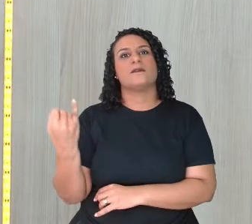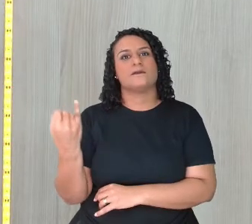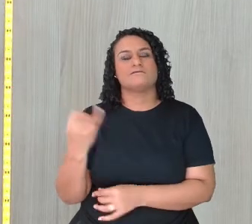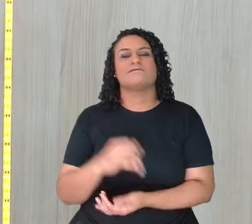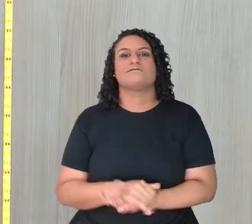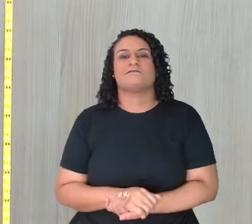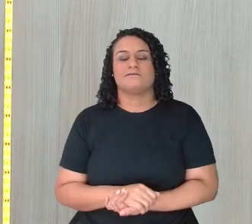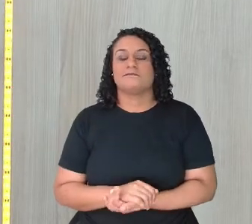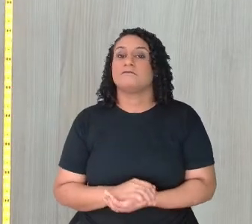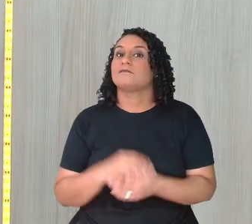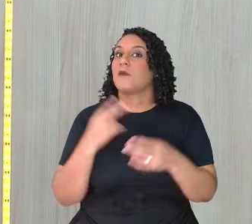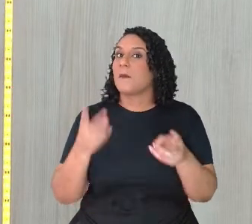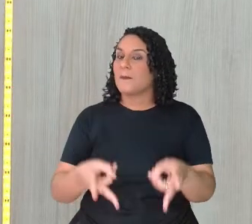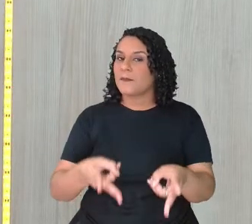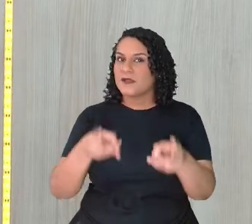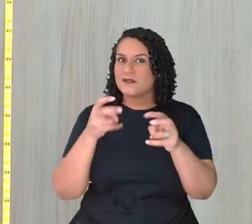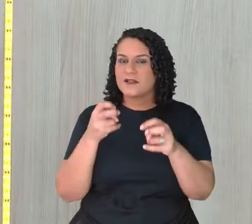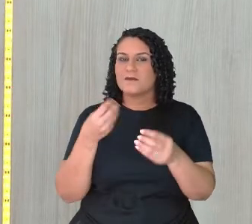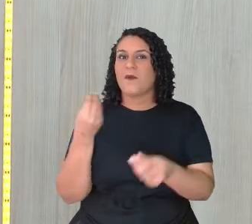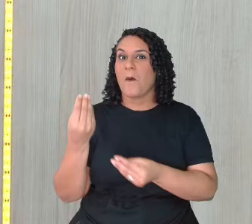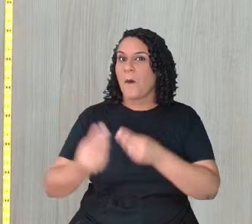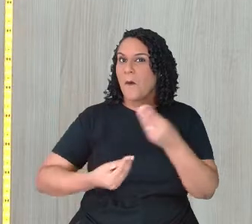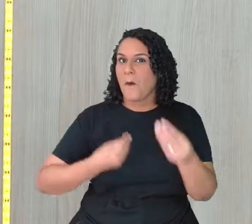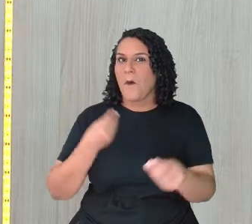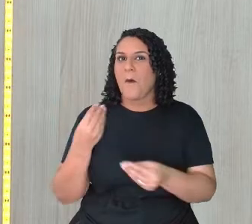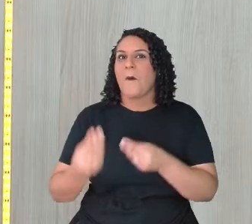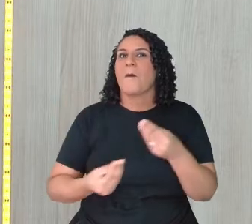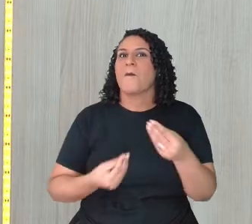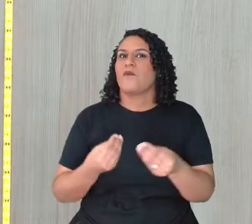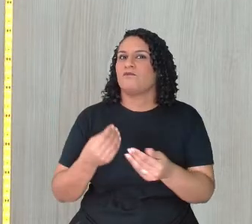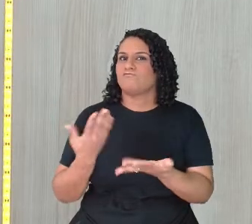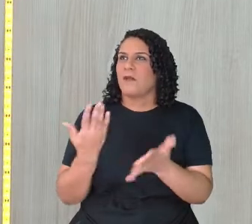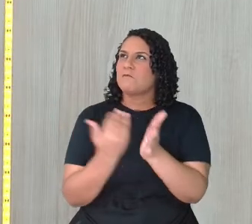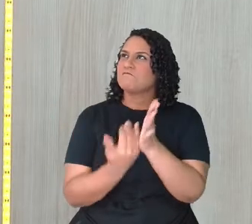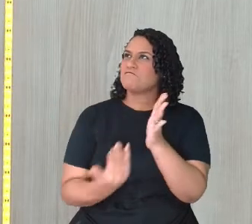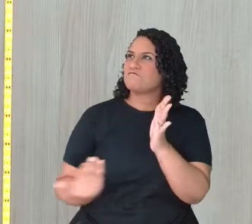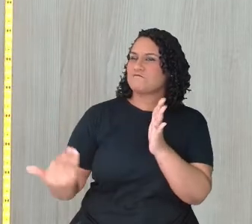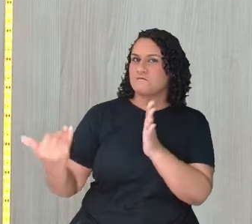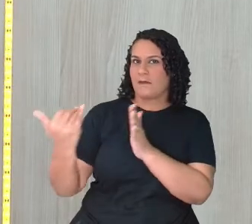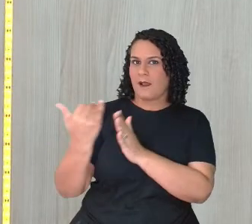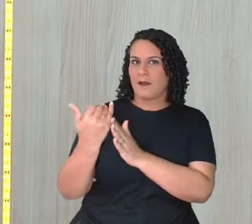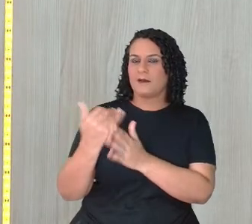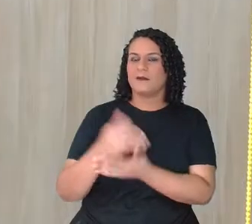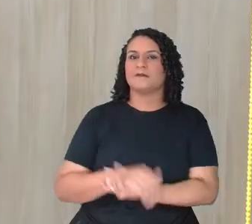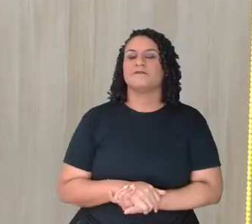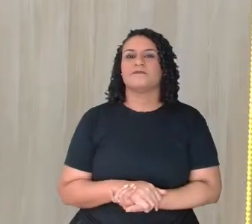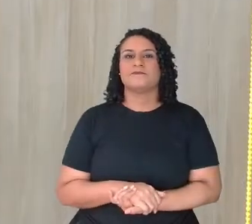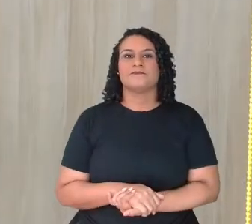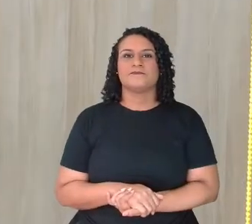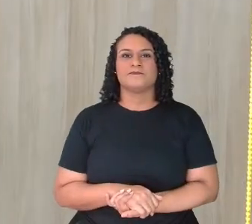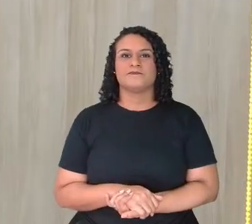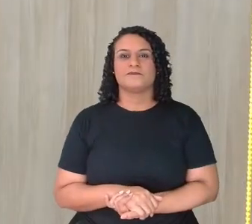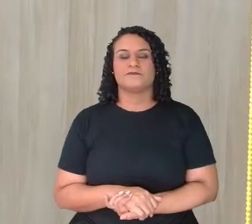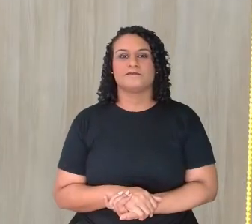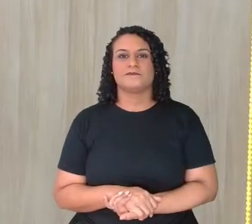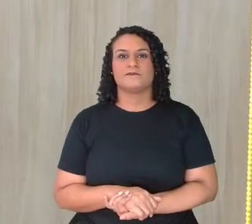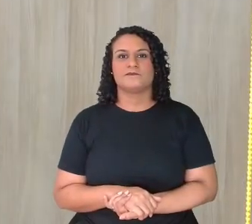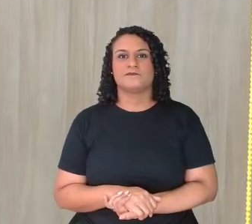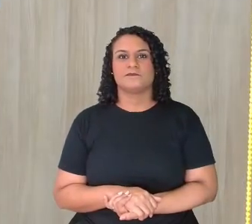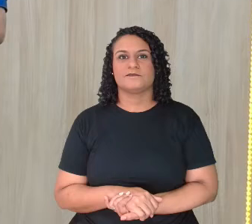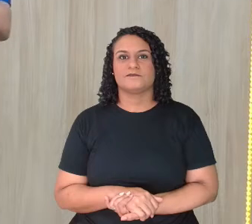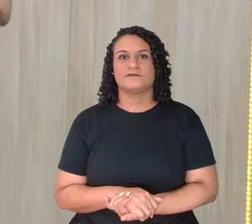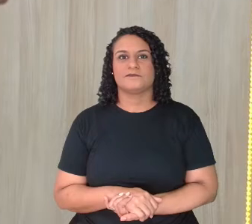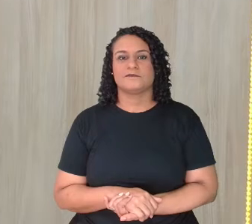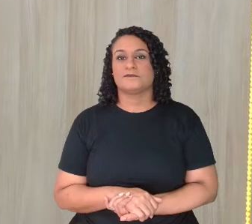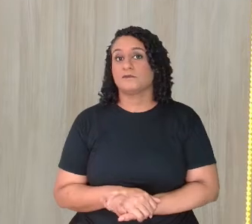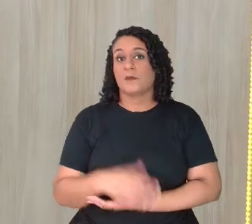sistema solar. Então, veja como é é importante. É grandioso. grandioso. Isso mesmo. Isso aí. Então, eu não sei aí